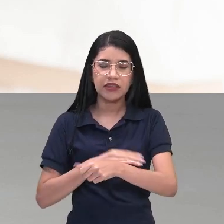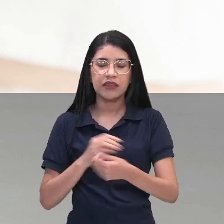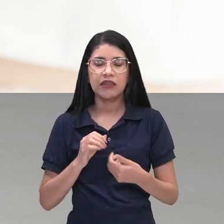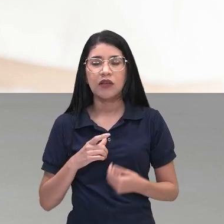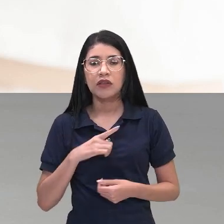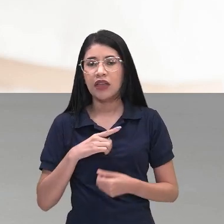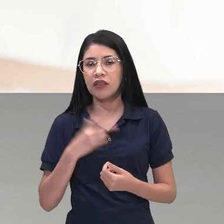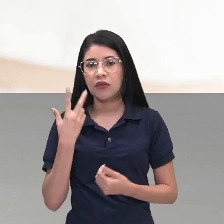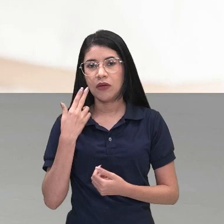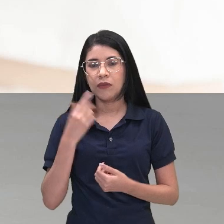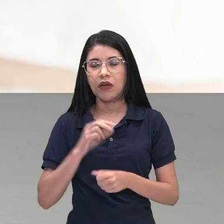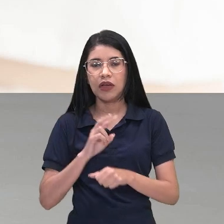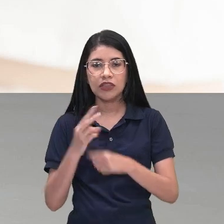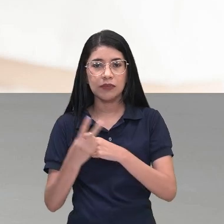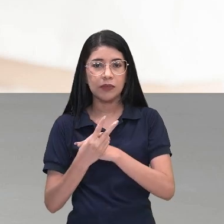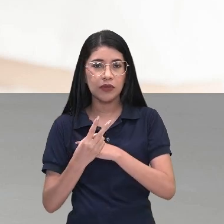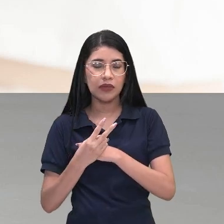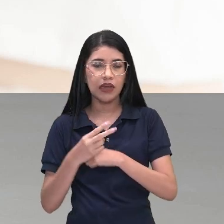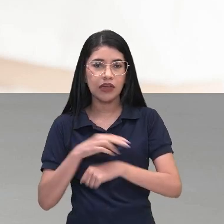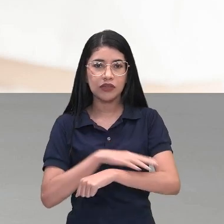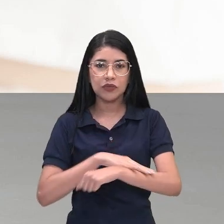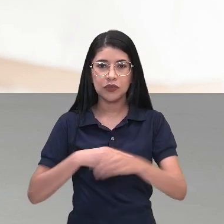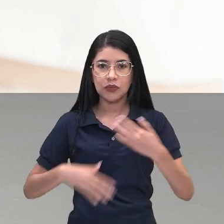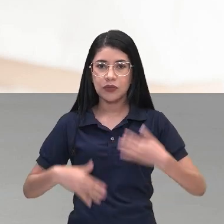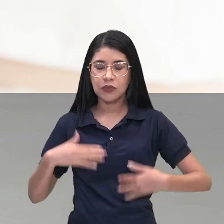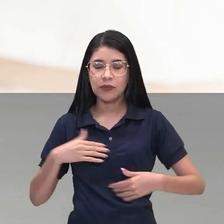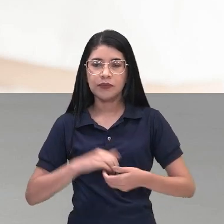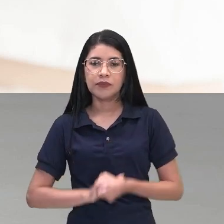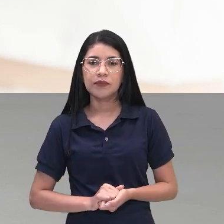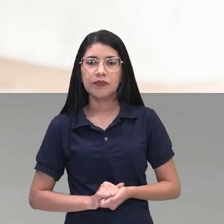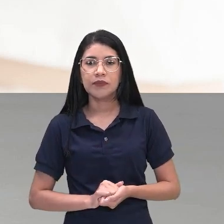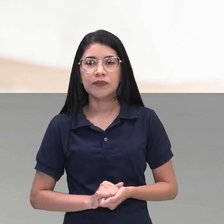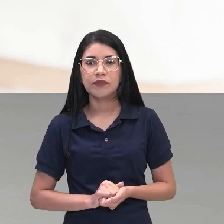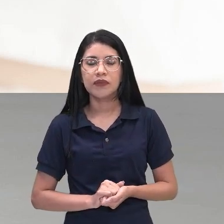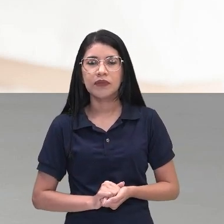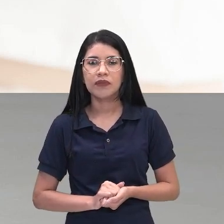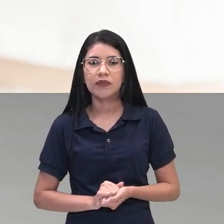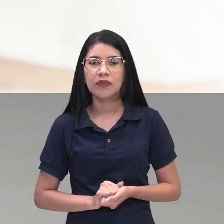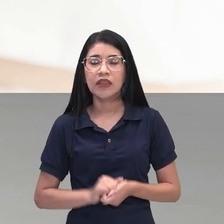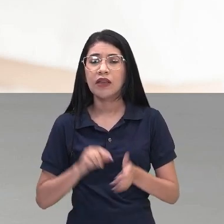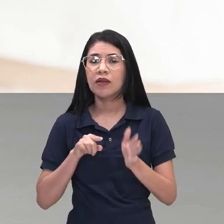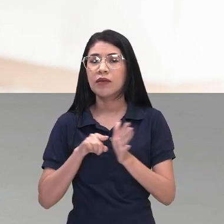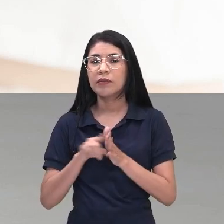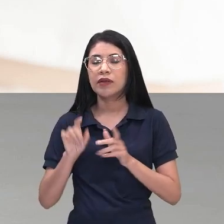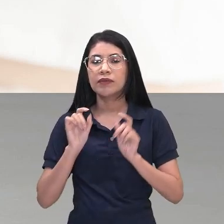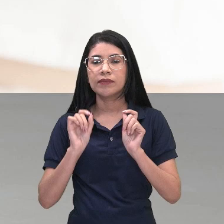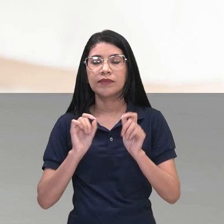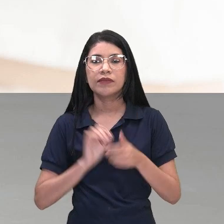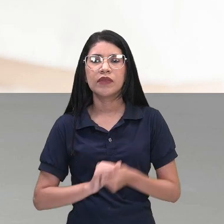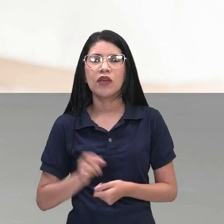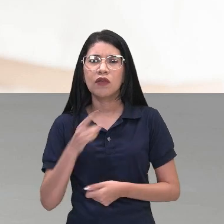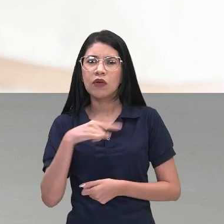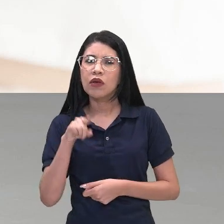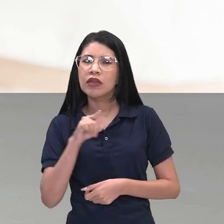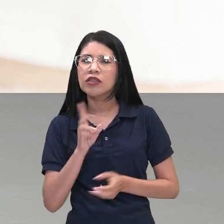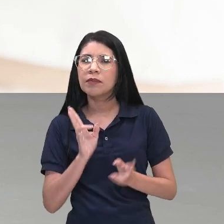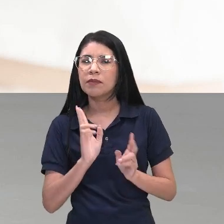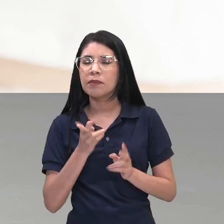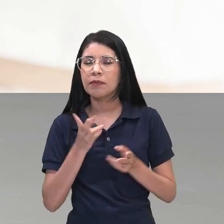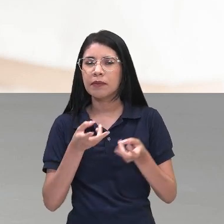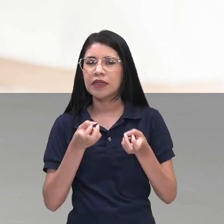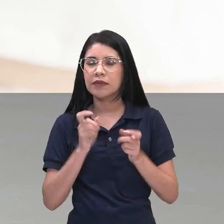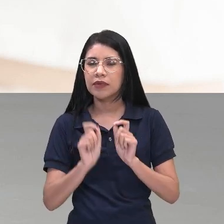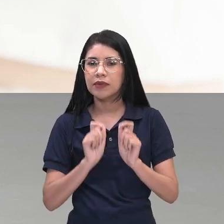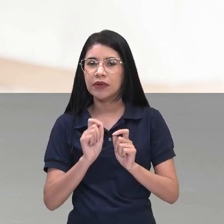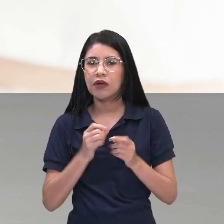pele protegendo ali o nosso corpo. Então olha só, temos aí uma perguntinha, né? Vocês já perceberam como a